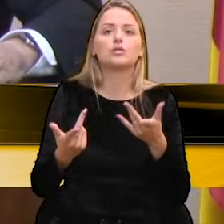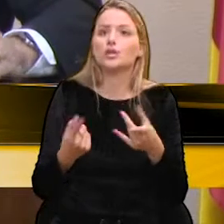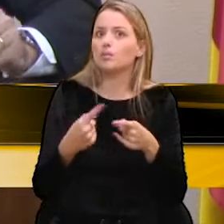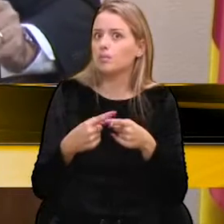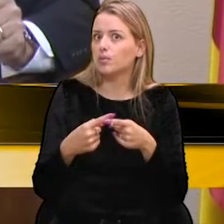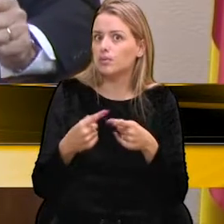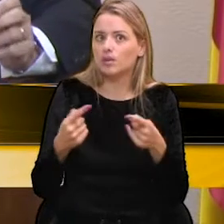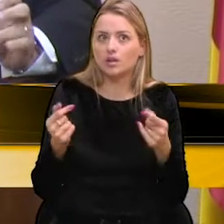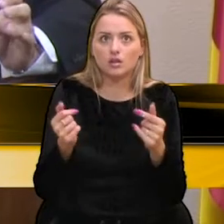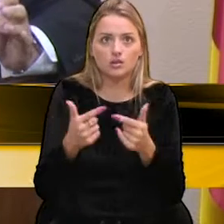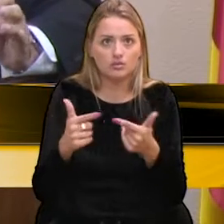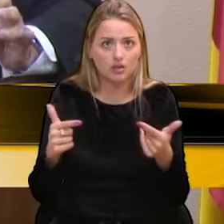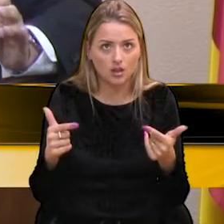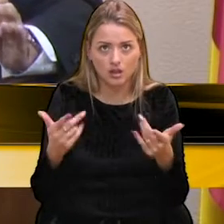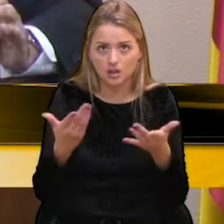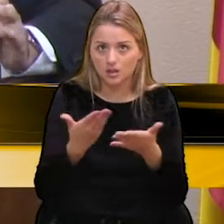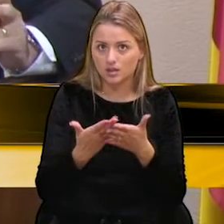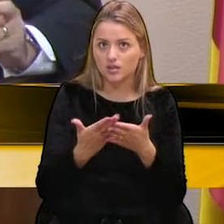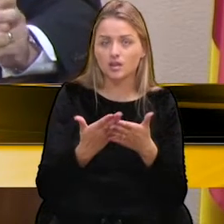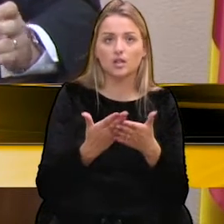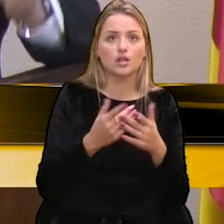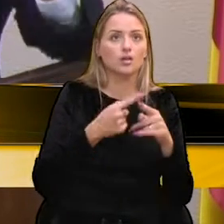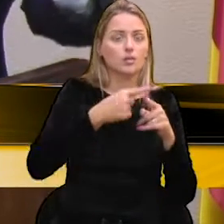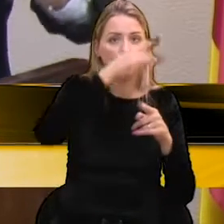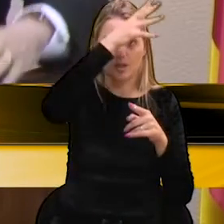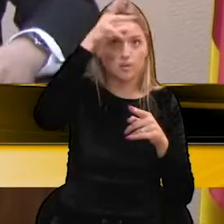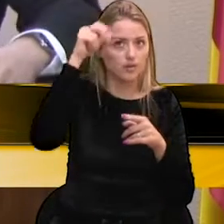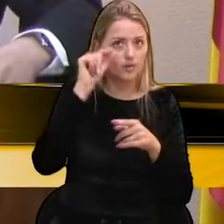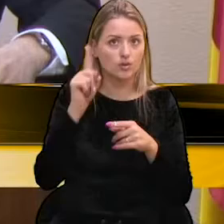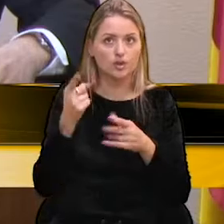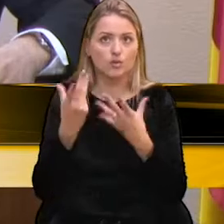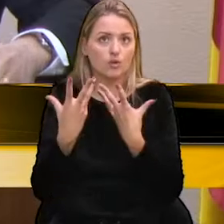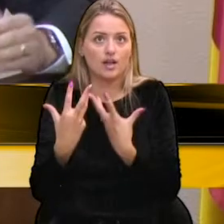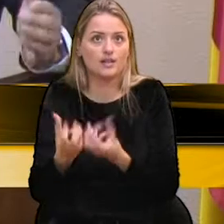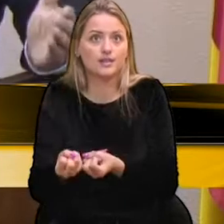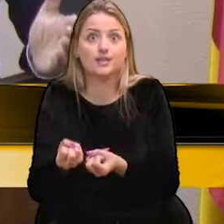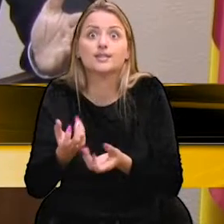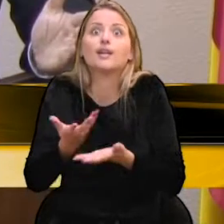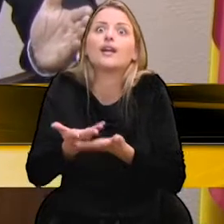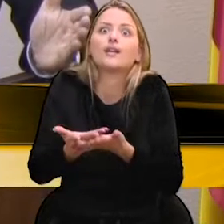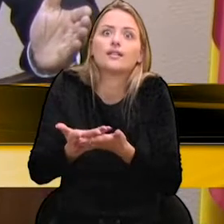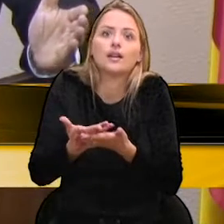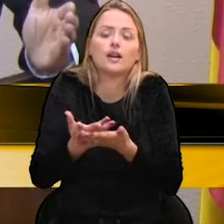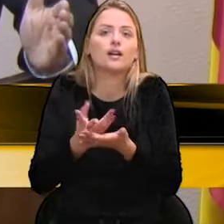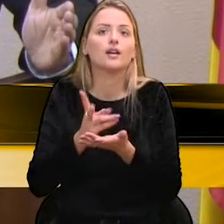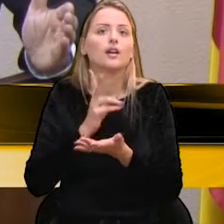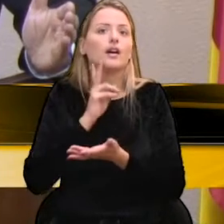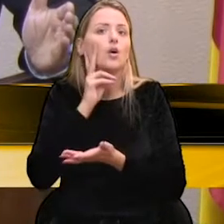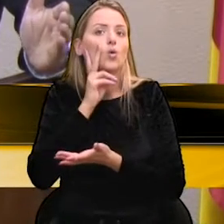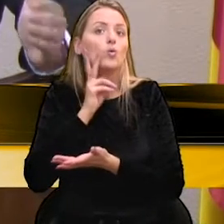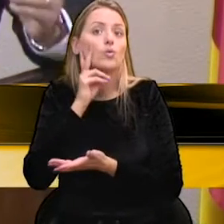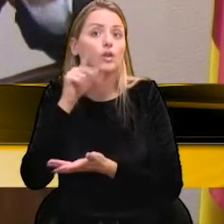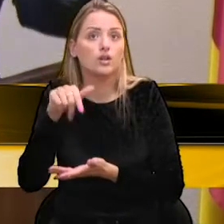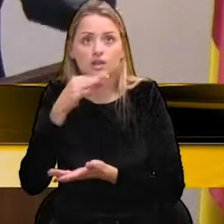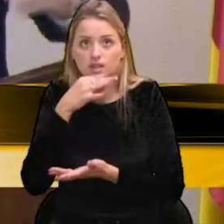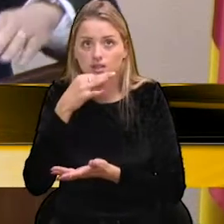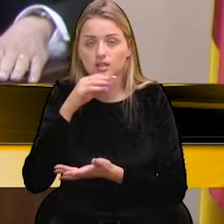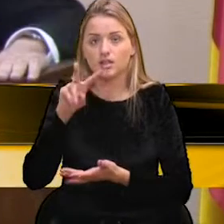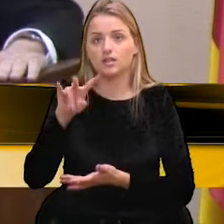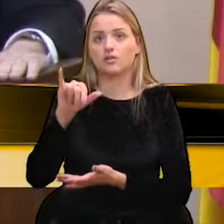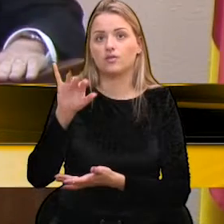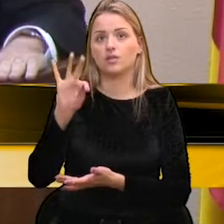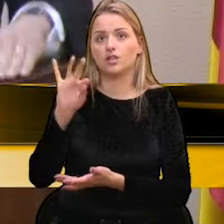dessa birra do município com o setor vitivinícola. E nós temos que ver o porquê que está acontecendo isso. Não